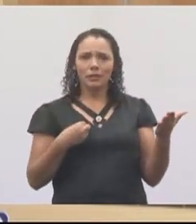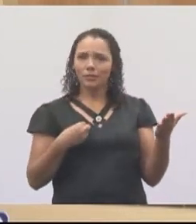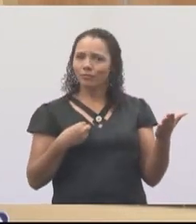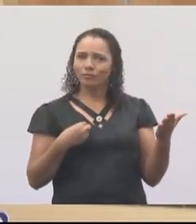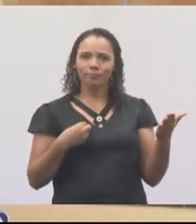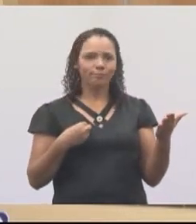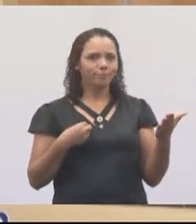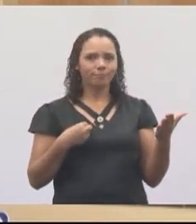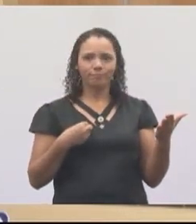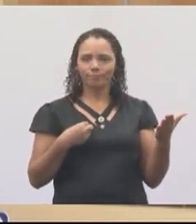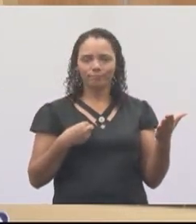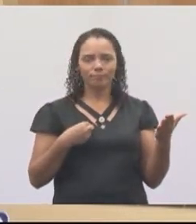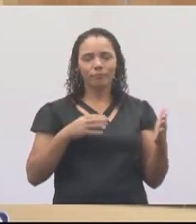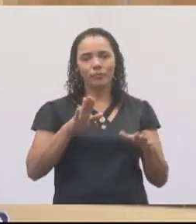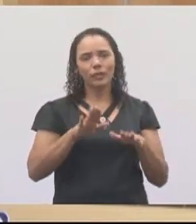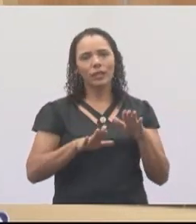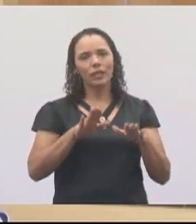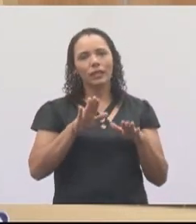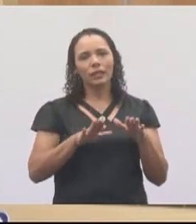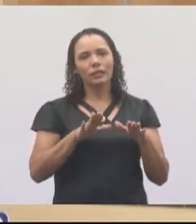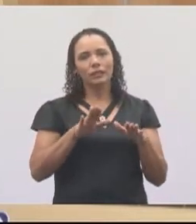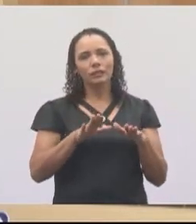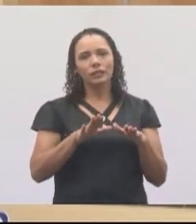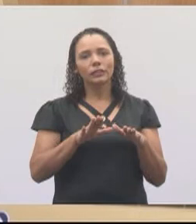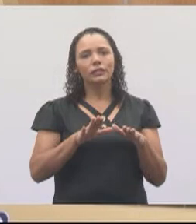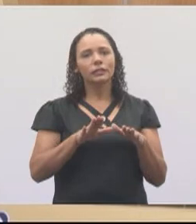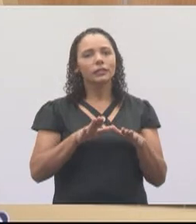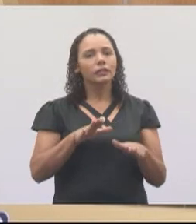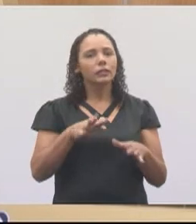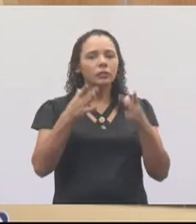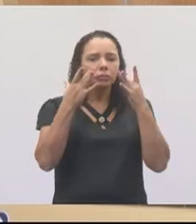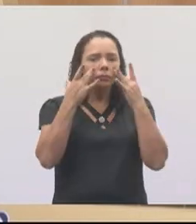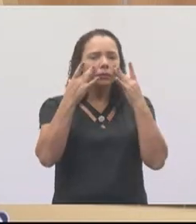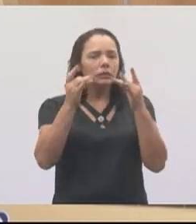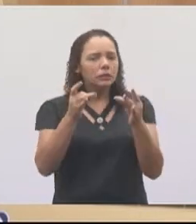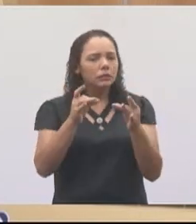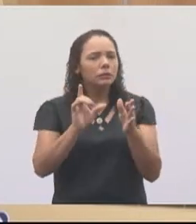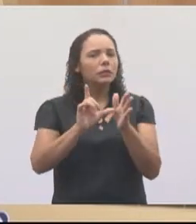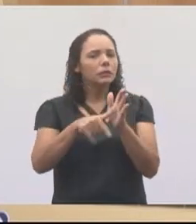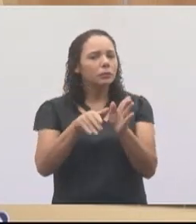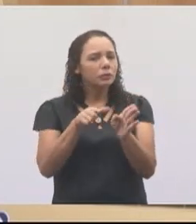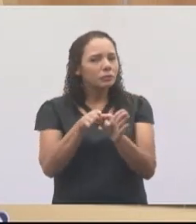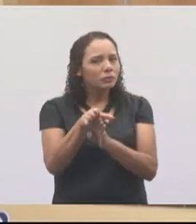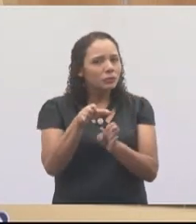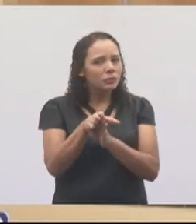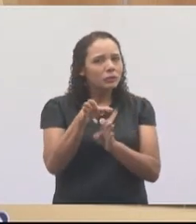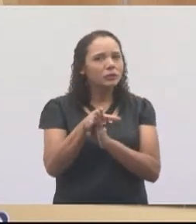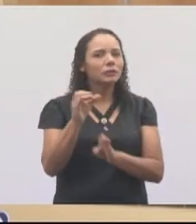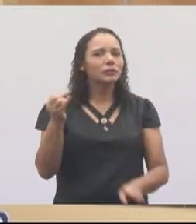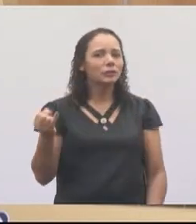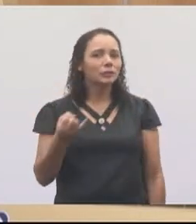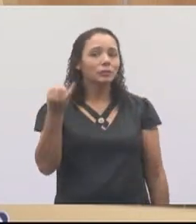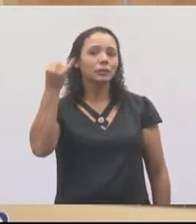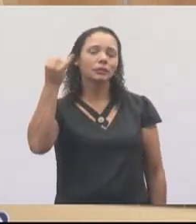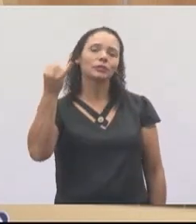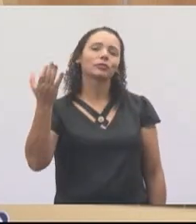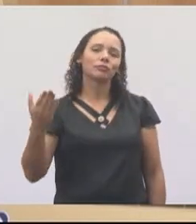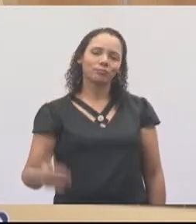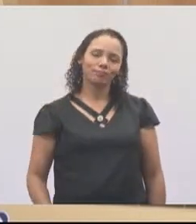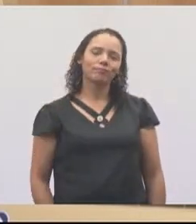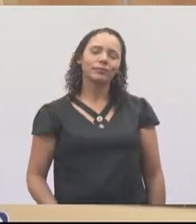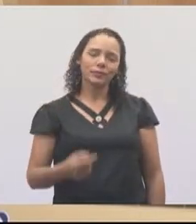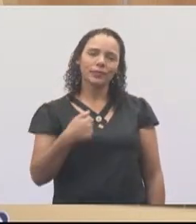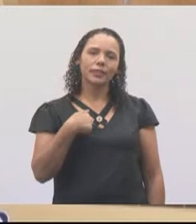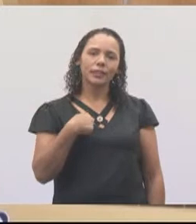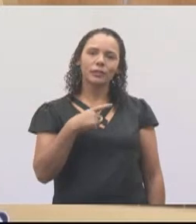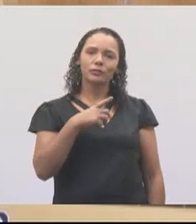às vezes ele te passava um grande ensinamento. Então eu tive essa oportunidade, sou grato a Deus por